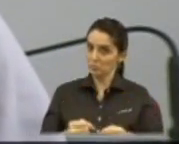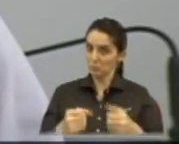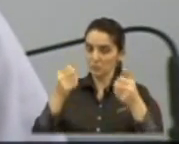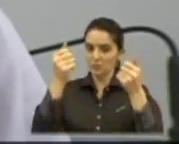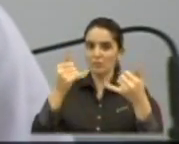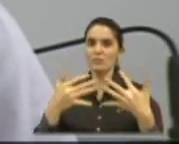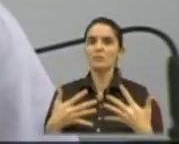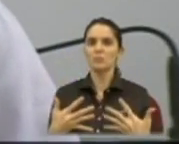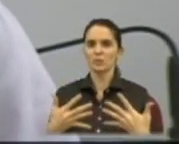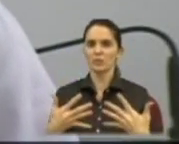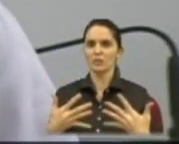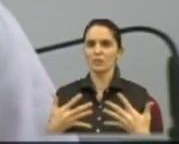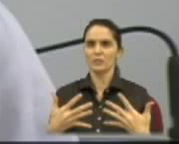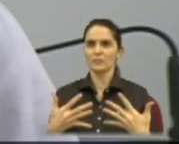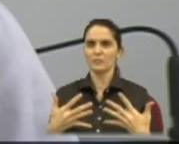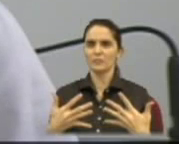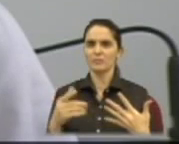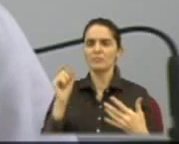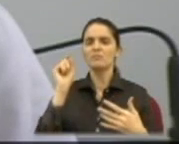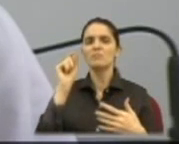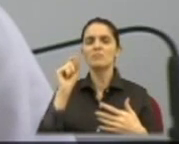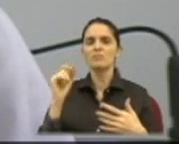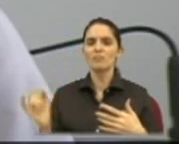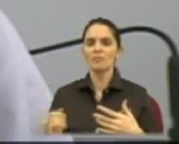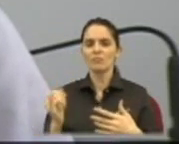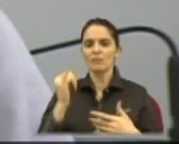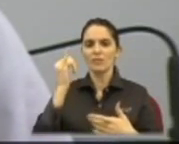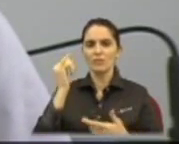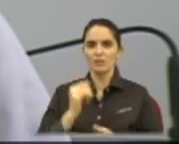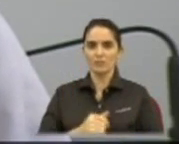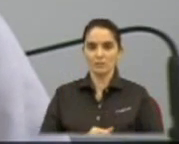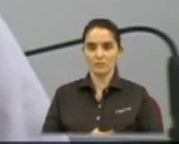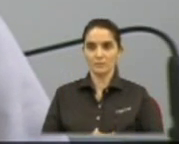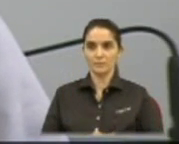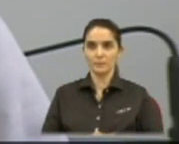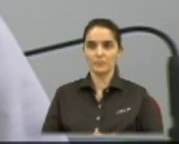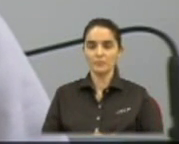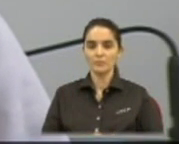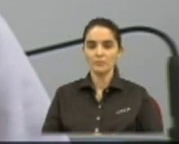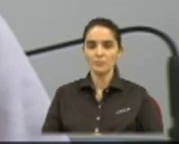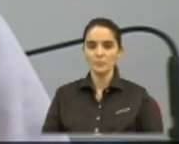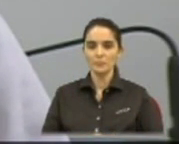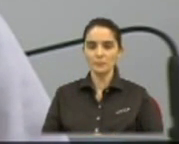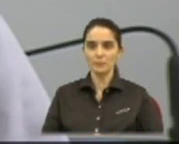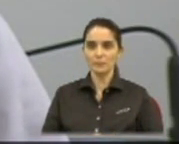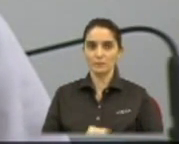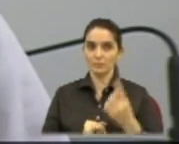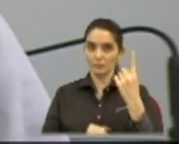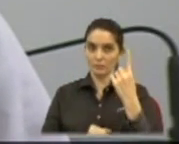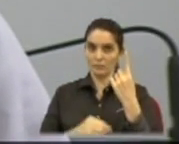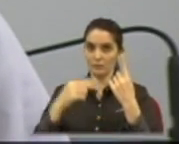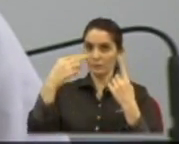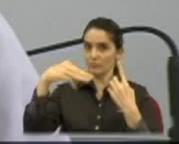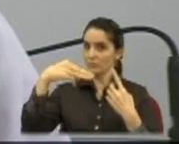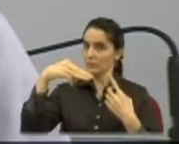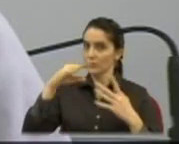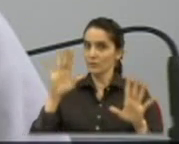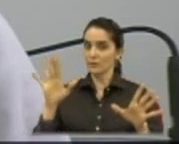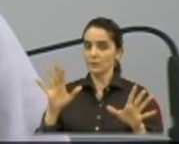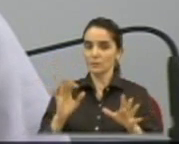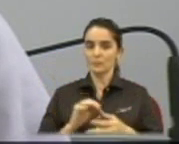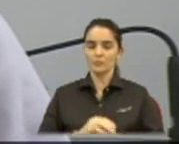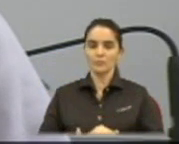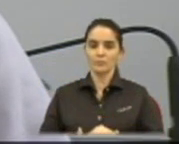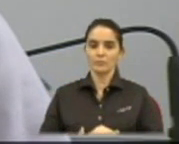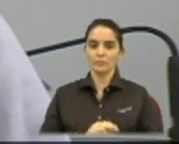que seria importante que se explicasse para... Com licença, só um minuto. O projeto